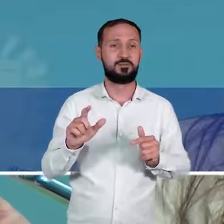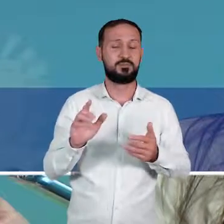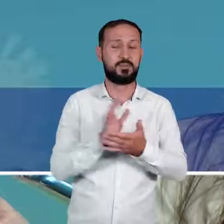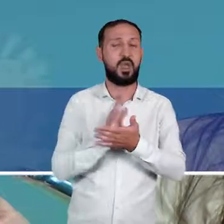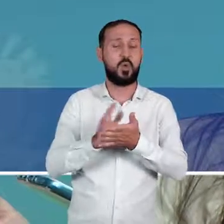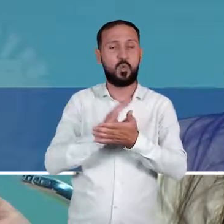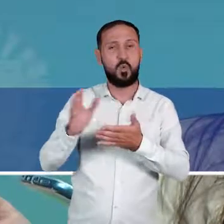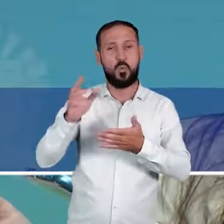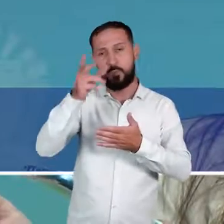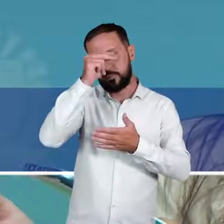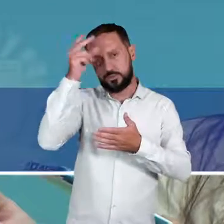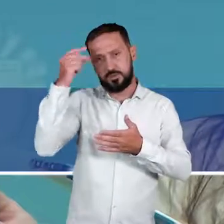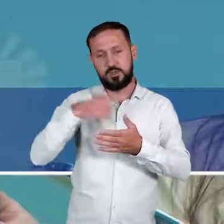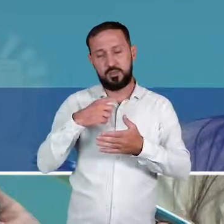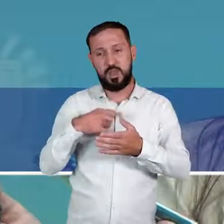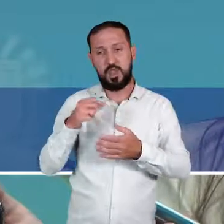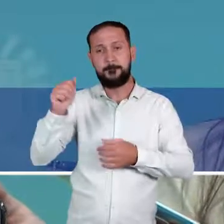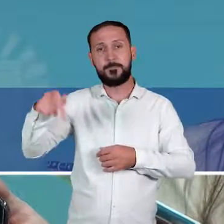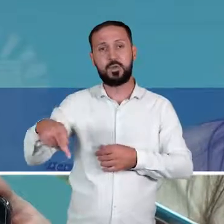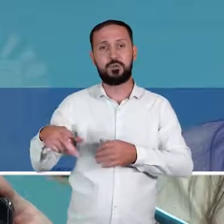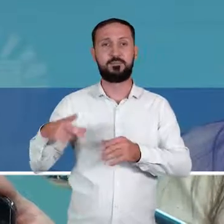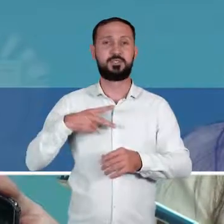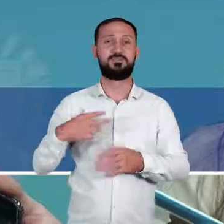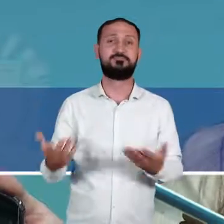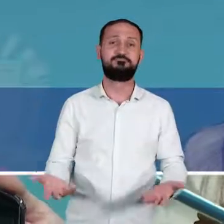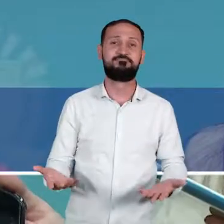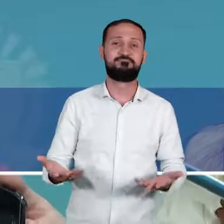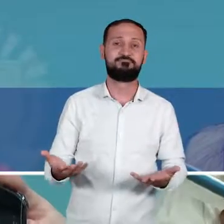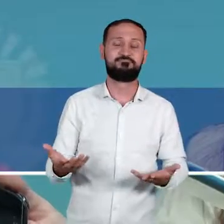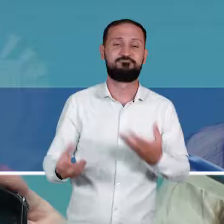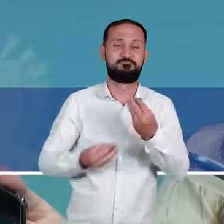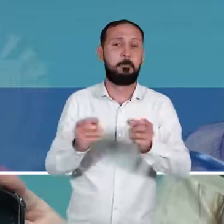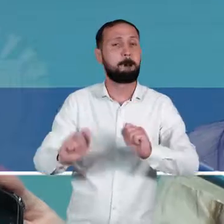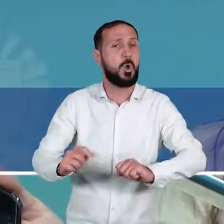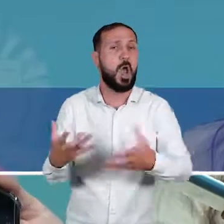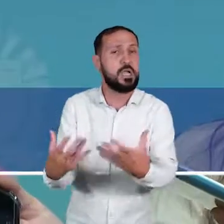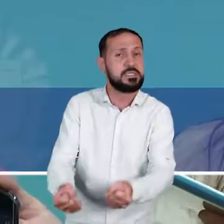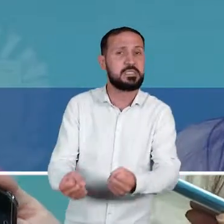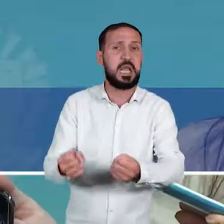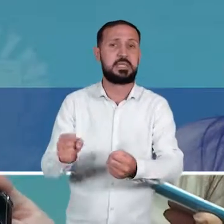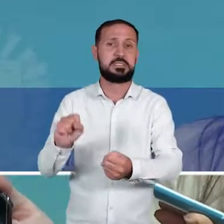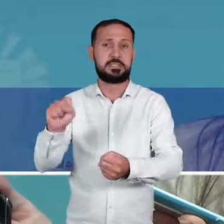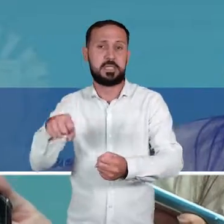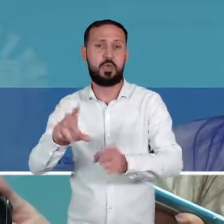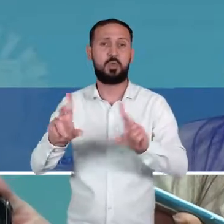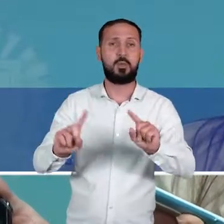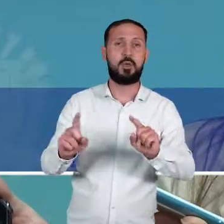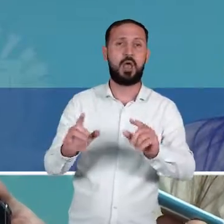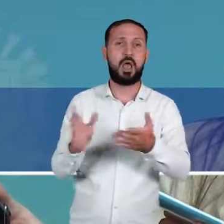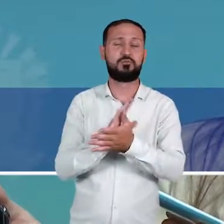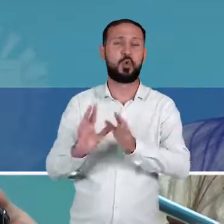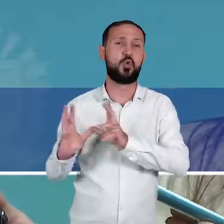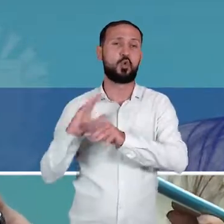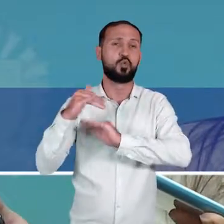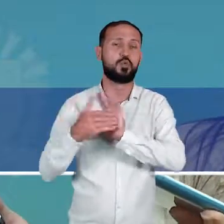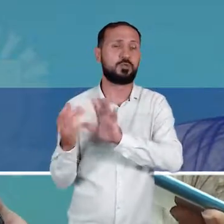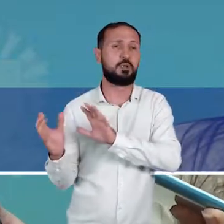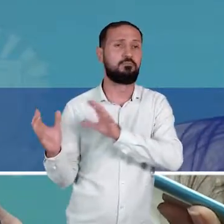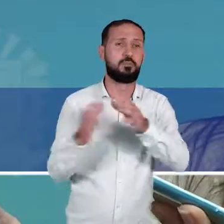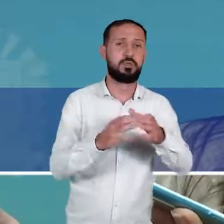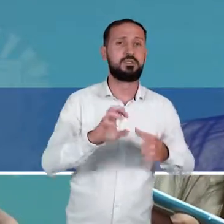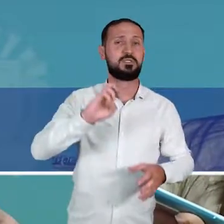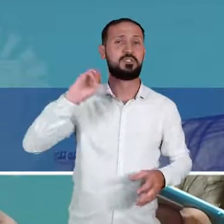Tem município que tem regime de previdência própria. E aí ele pode aderir ou não. Não vai todo mundo também ficar achando